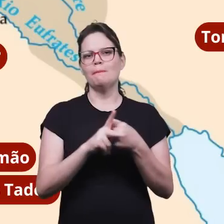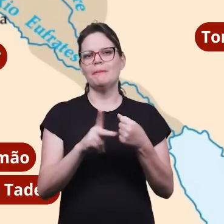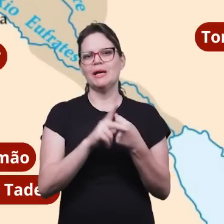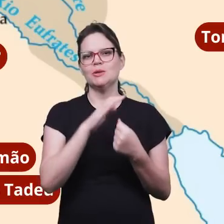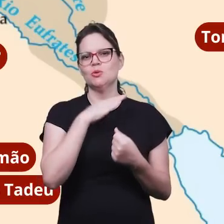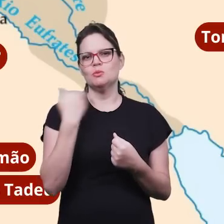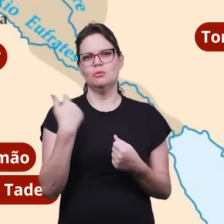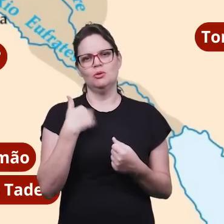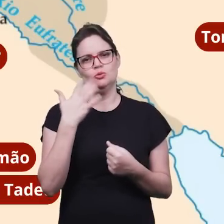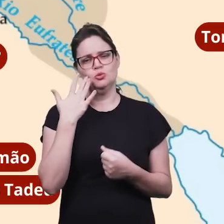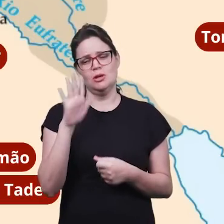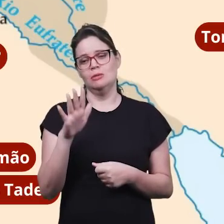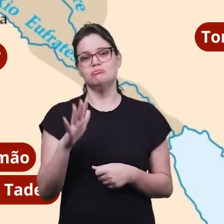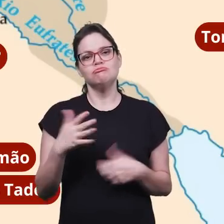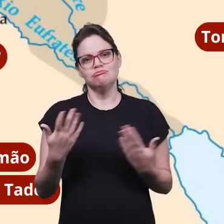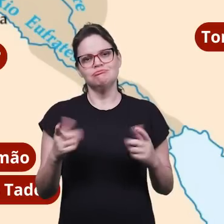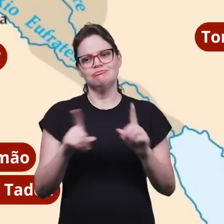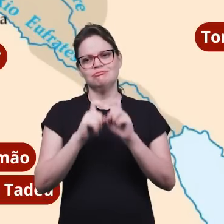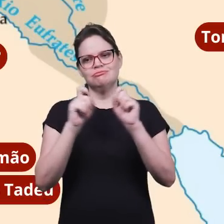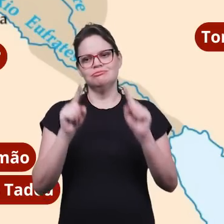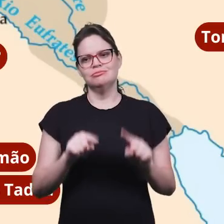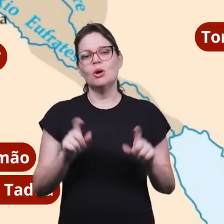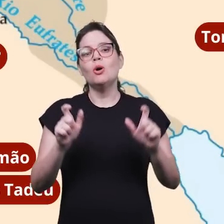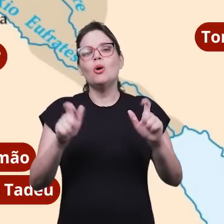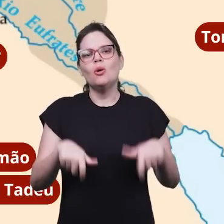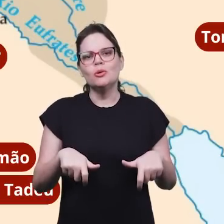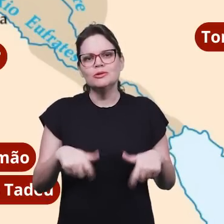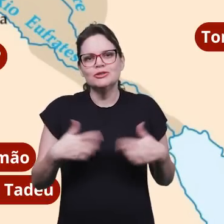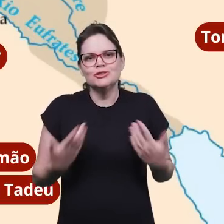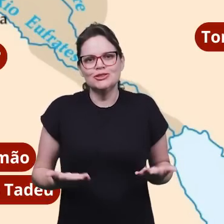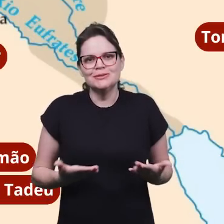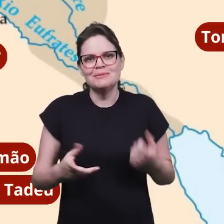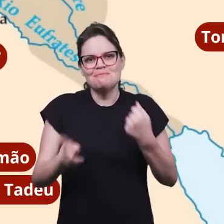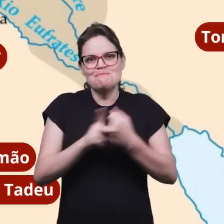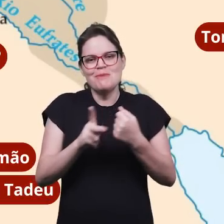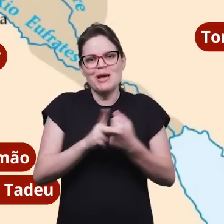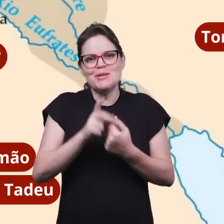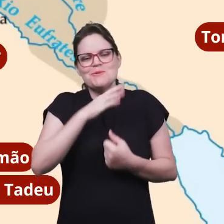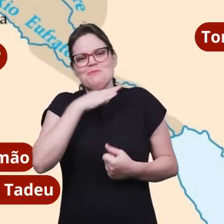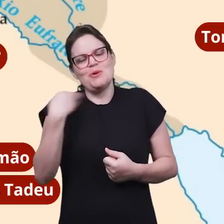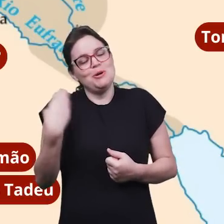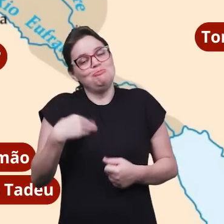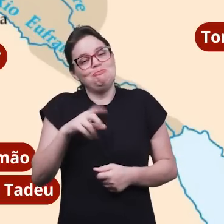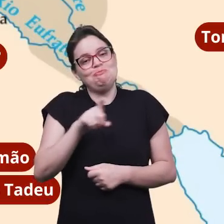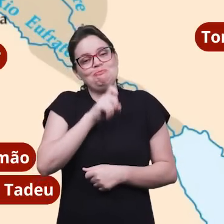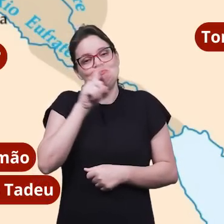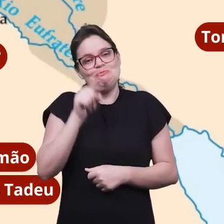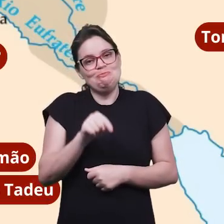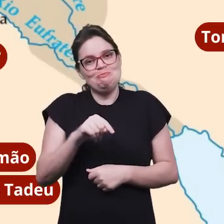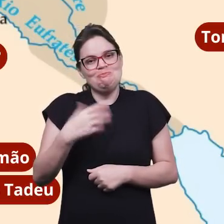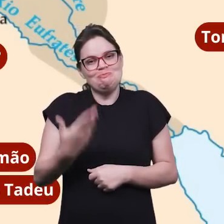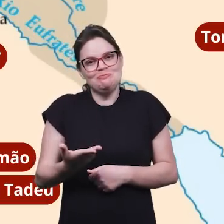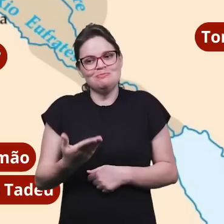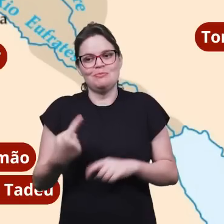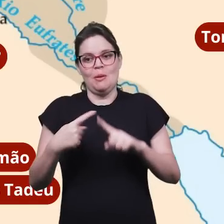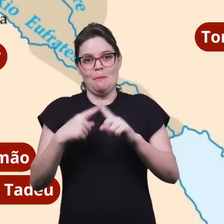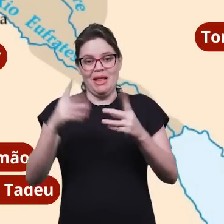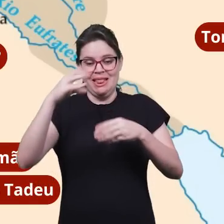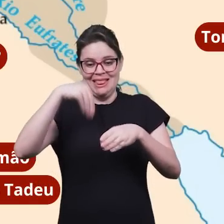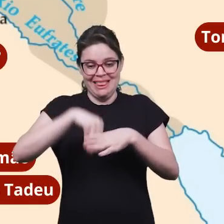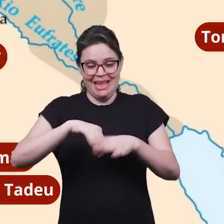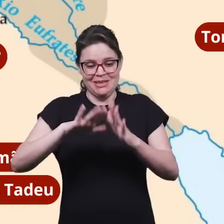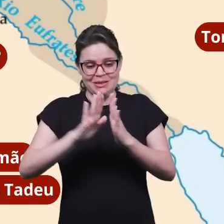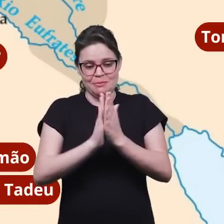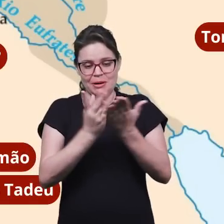então a gente vai deixar essa interrogação, né? Onde Pedro morreu, nós vamos deixar uma interrogação. Mas biblicamente